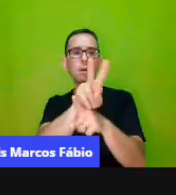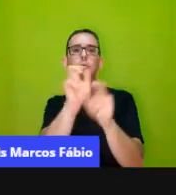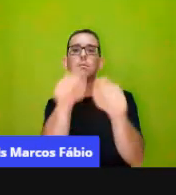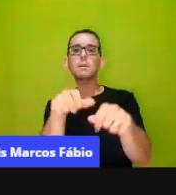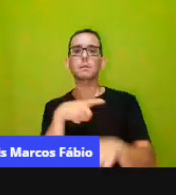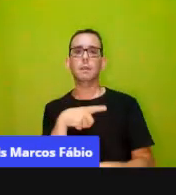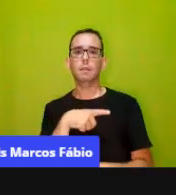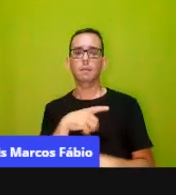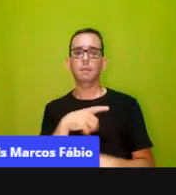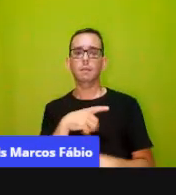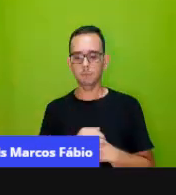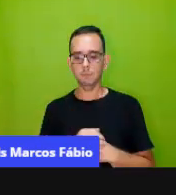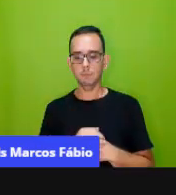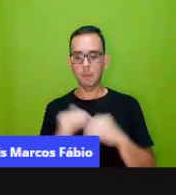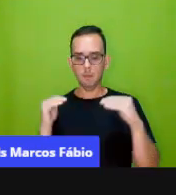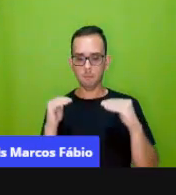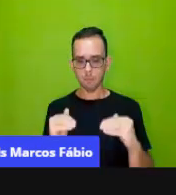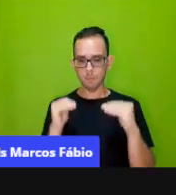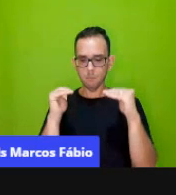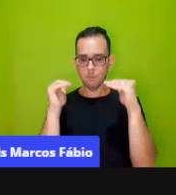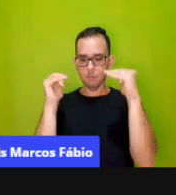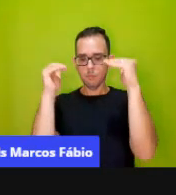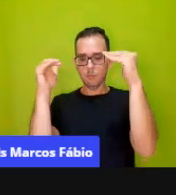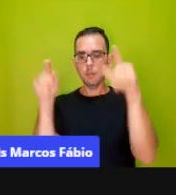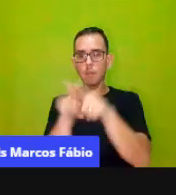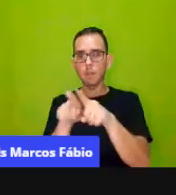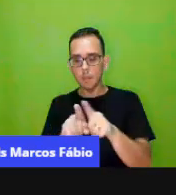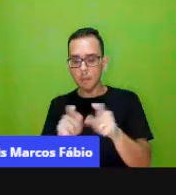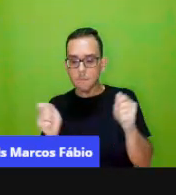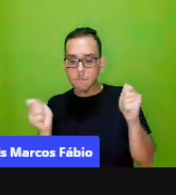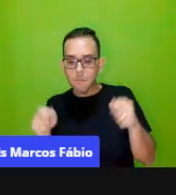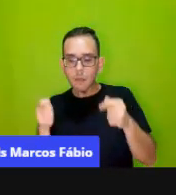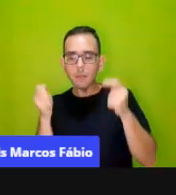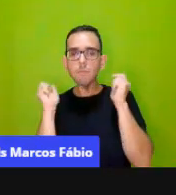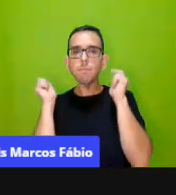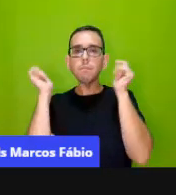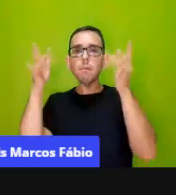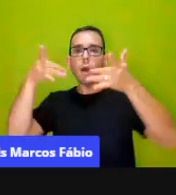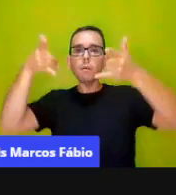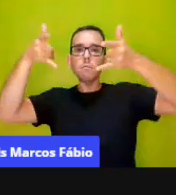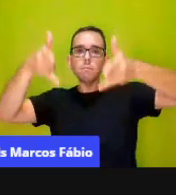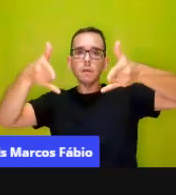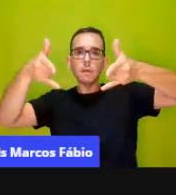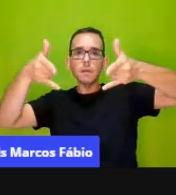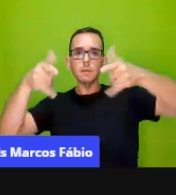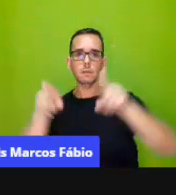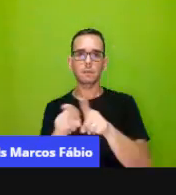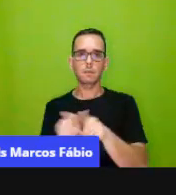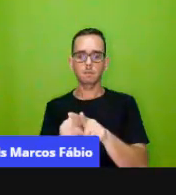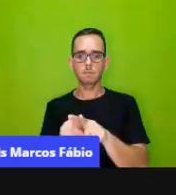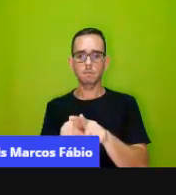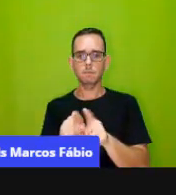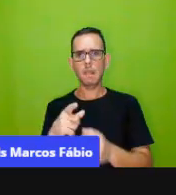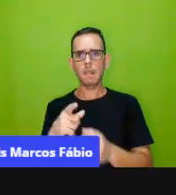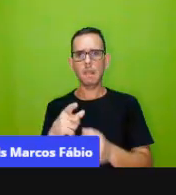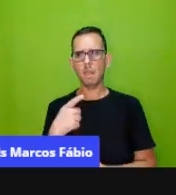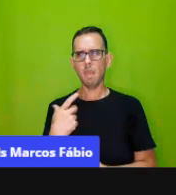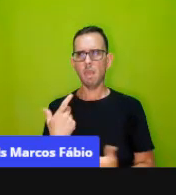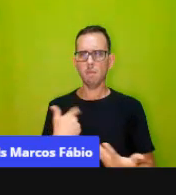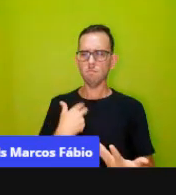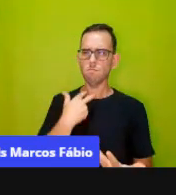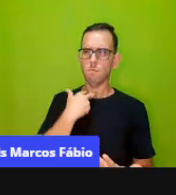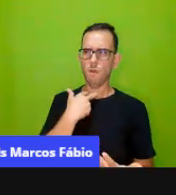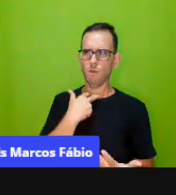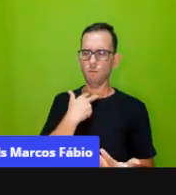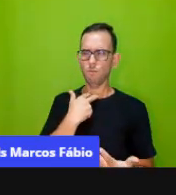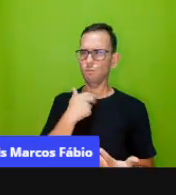Então, além de prateleiras, eu posso colocar caminhas no alto. Outra coisa, eu não tenho essa possibilidade, eu não consigo